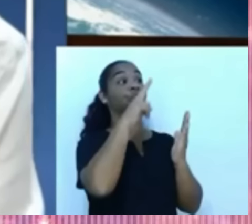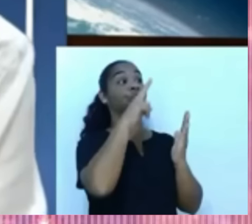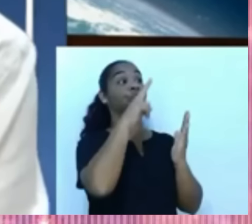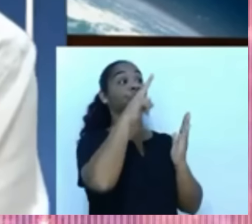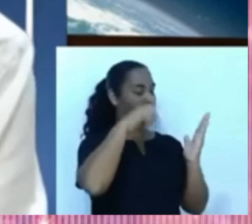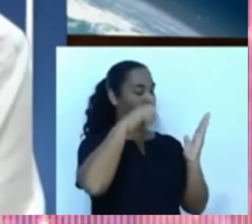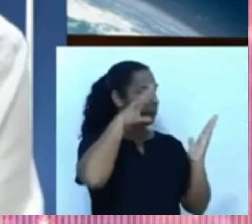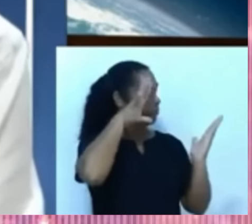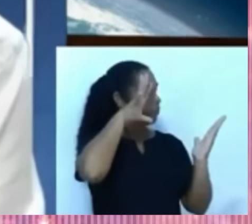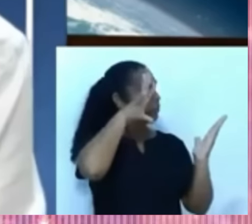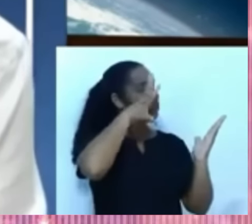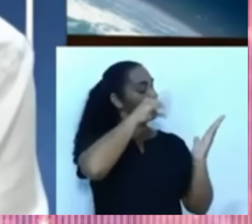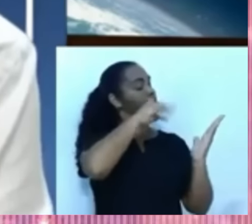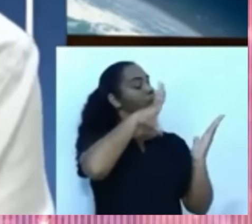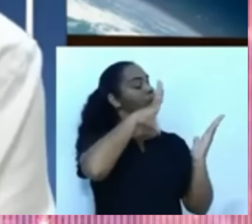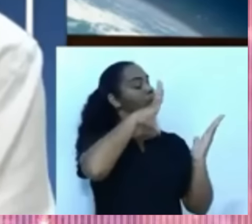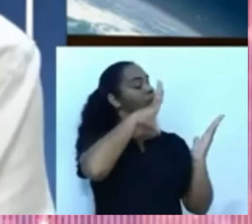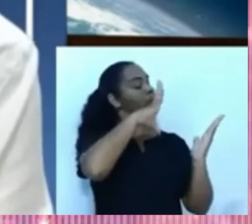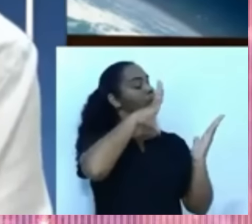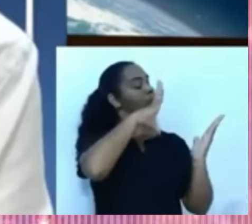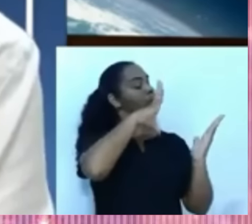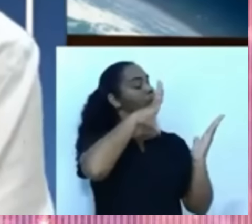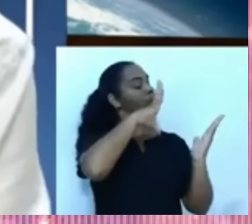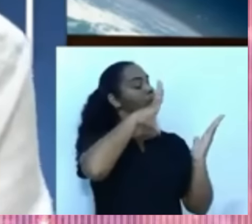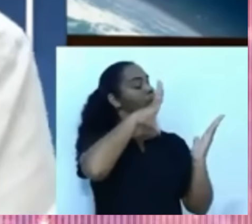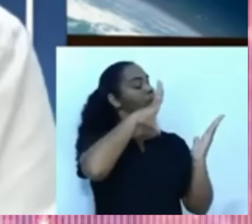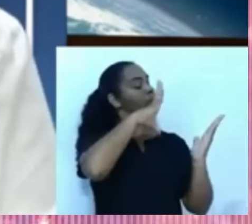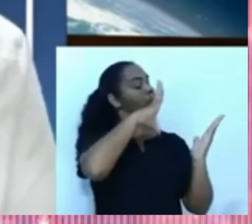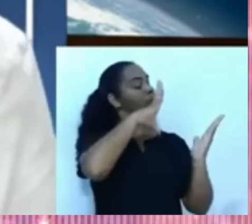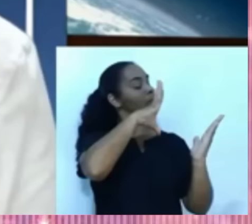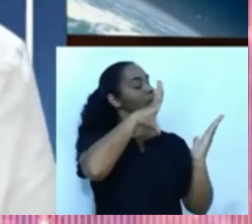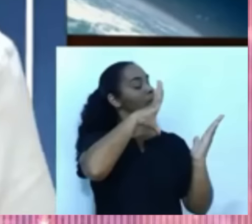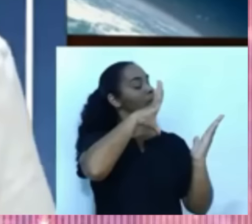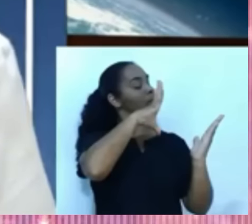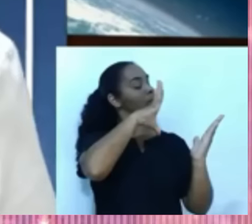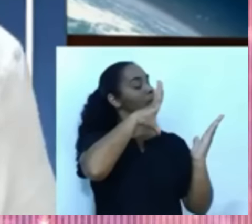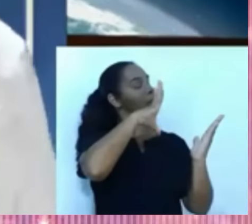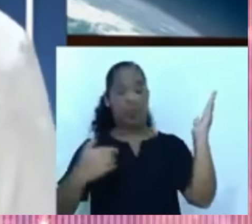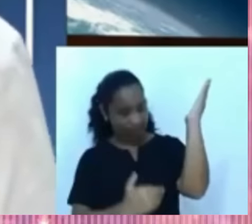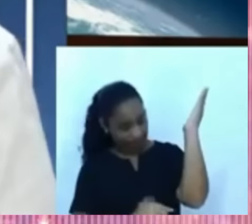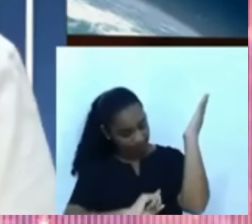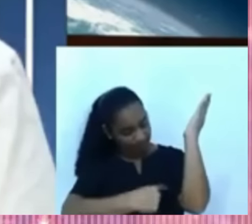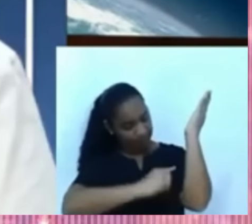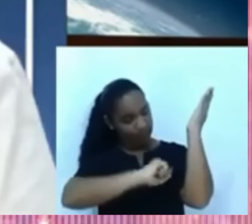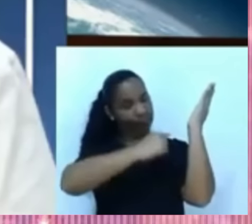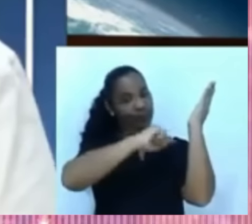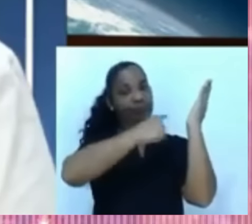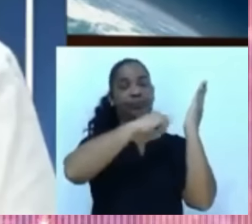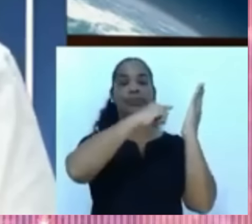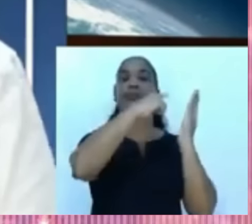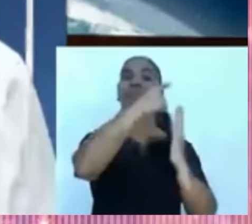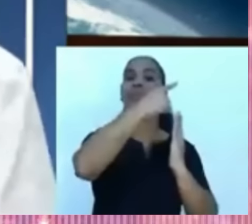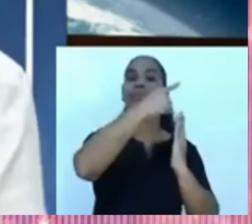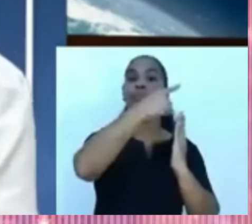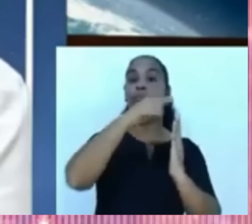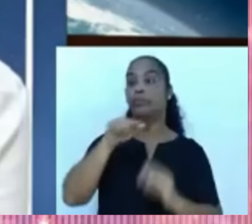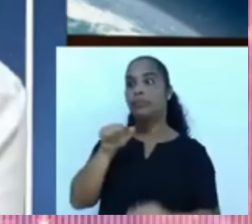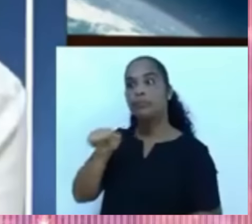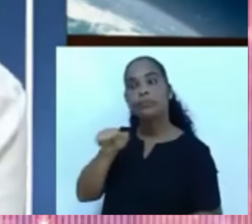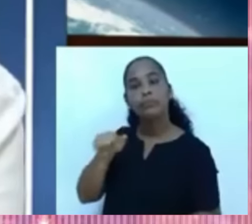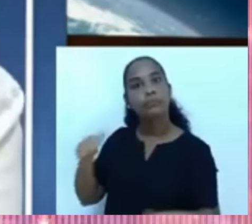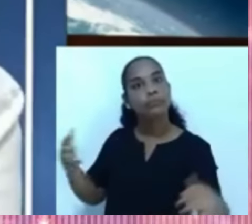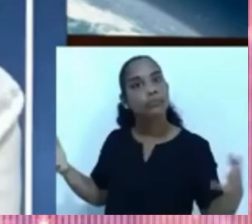normal como posso ler no sentido contrário mas ele era tão extraordinário que a sua